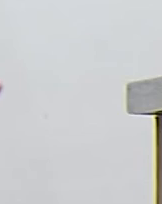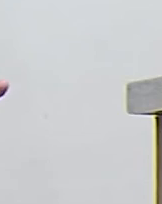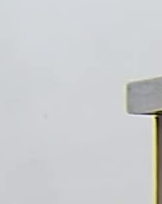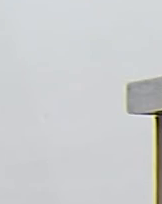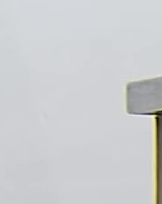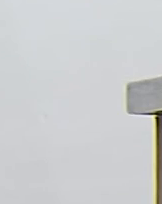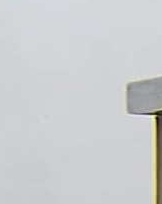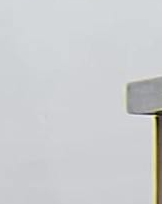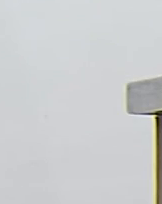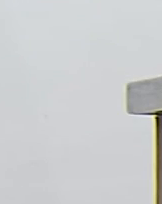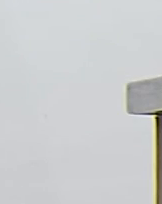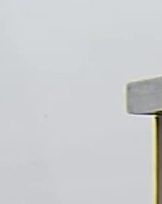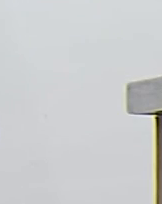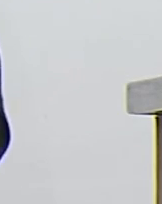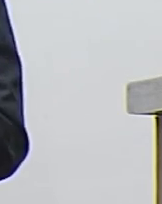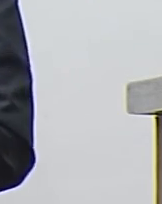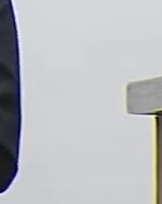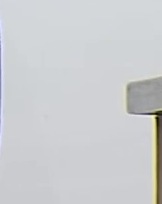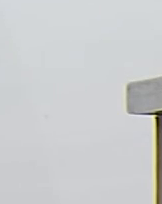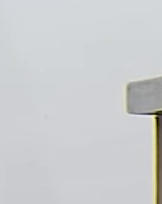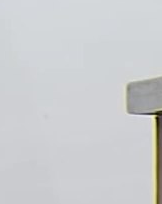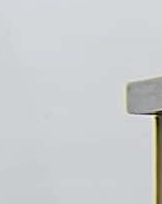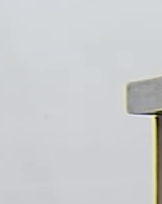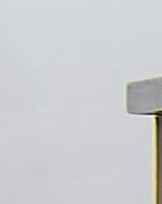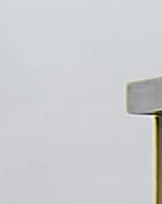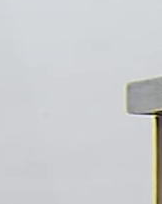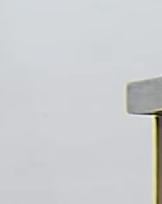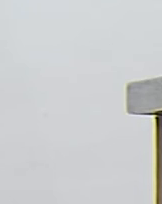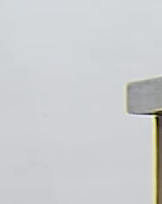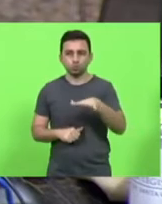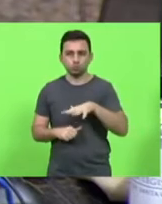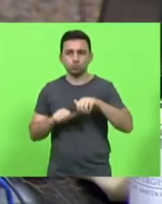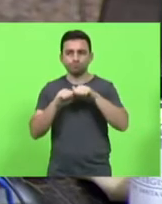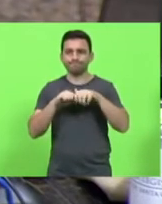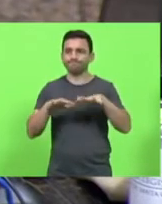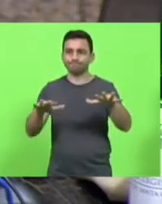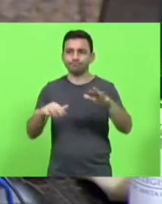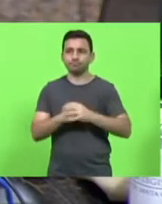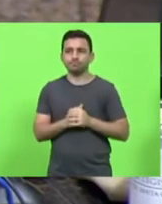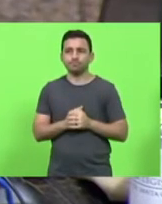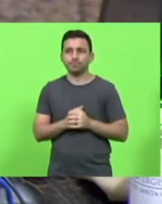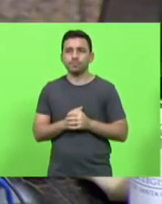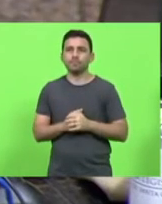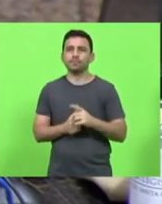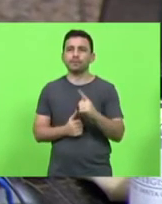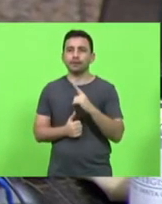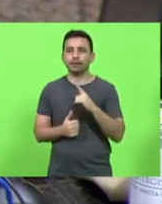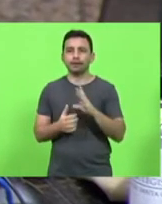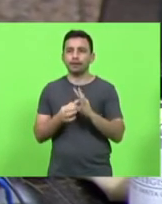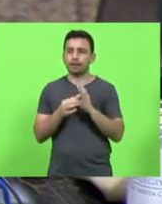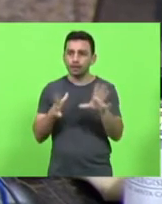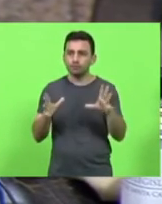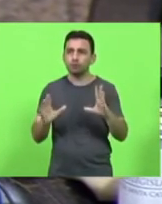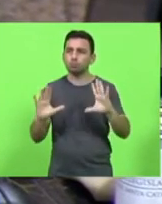sanitárias que deverão ser respeitadas pelo público e pela organização. Estão sendo liberados eventos